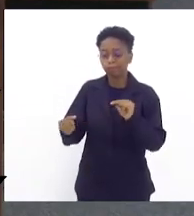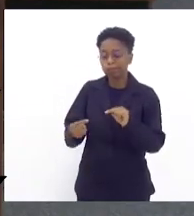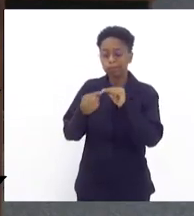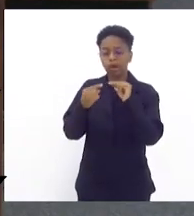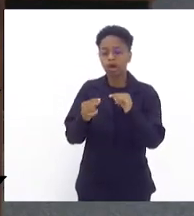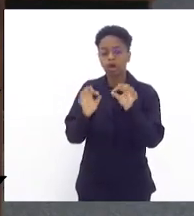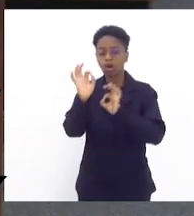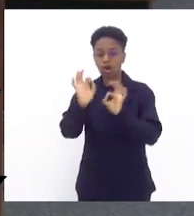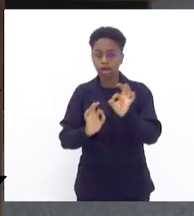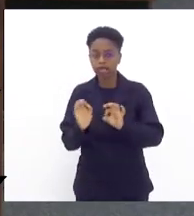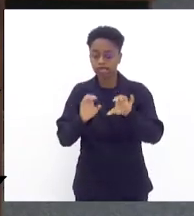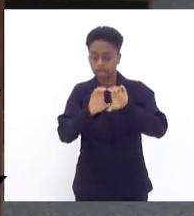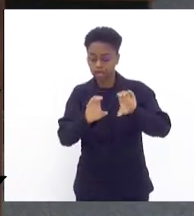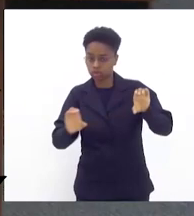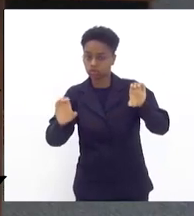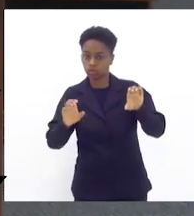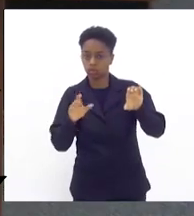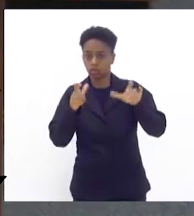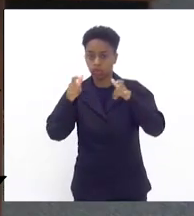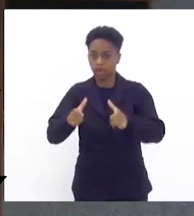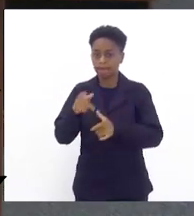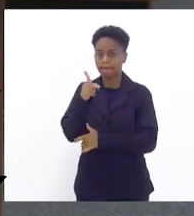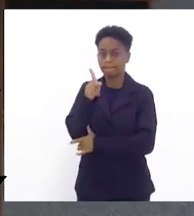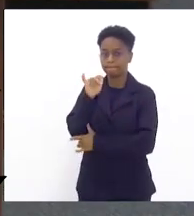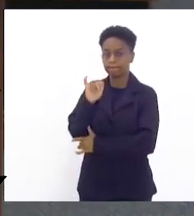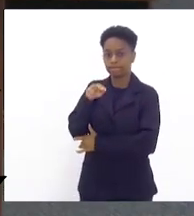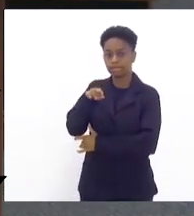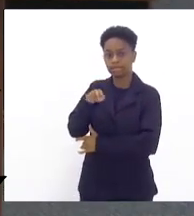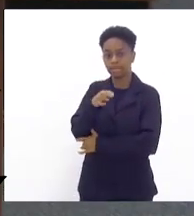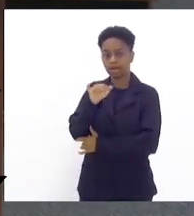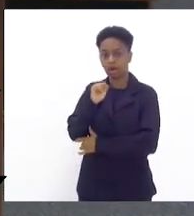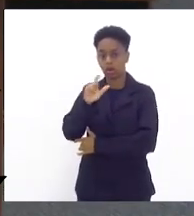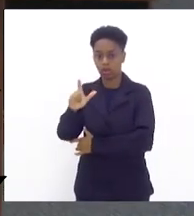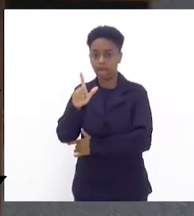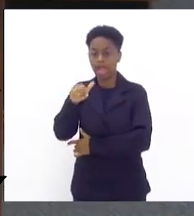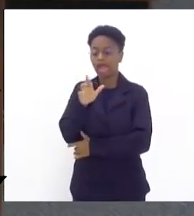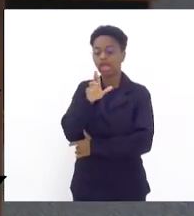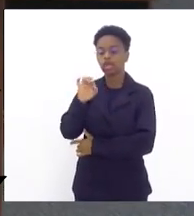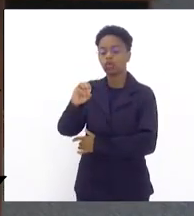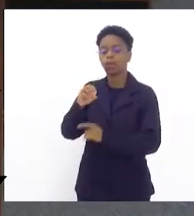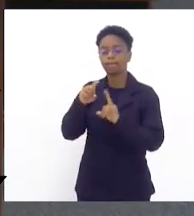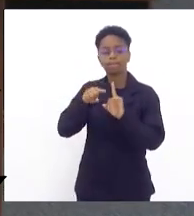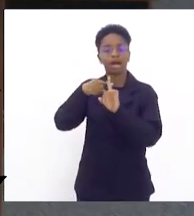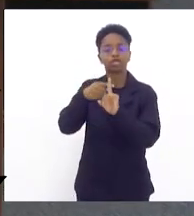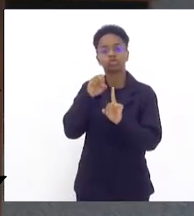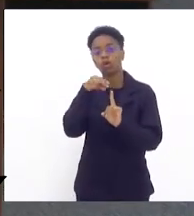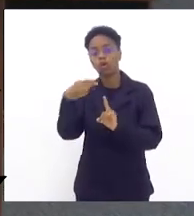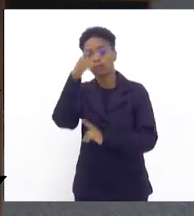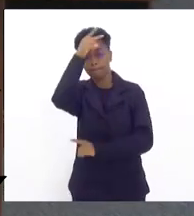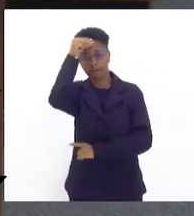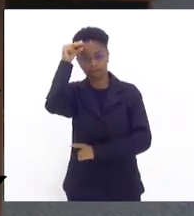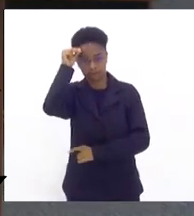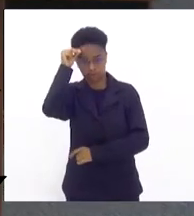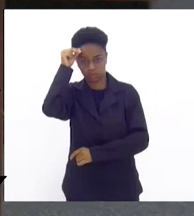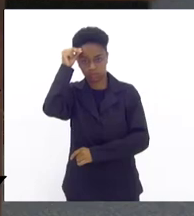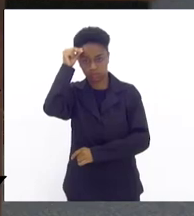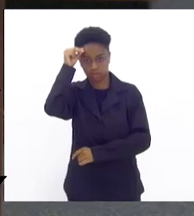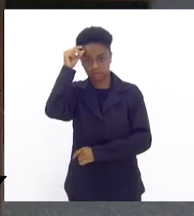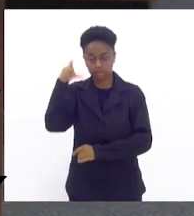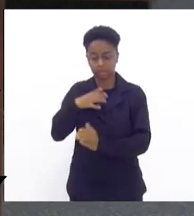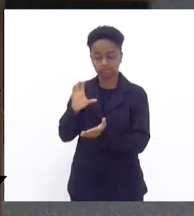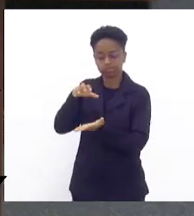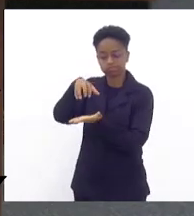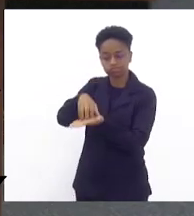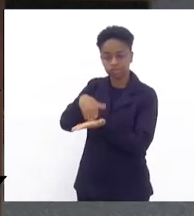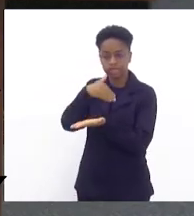Pinheiral, se é a Rio Mais ou se é a Prefeitura, com seu órgão,